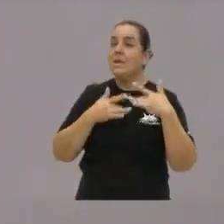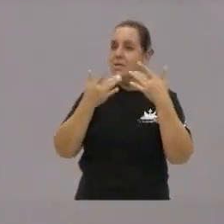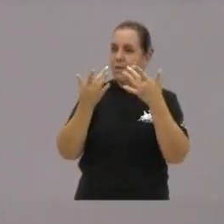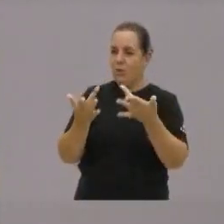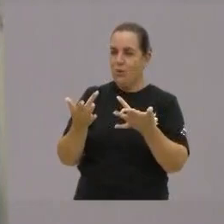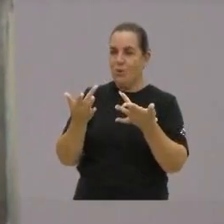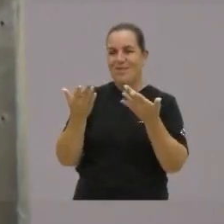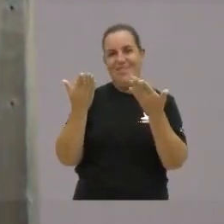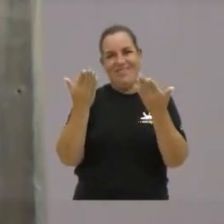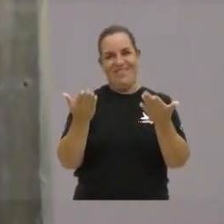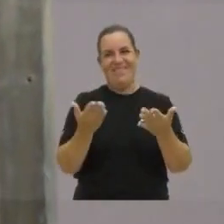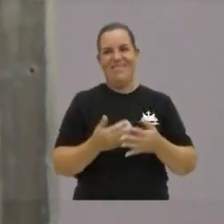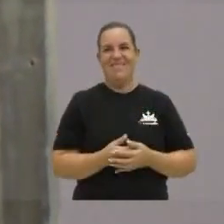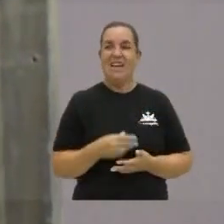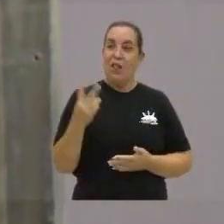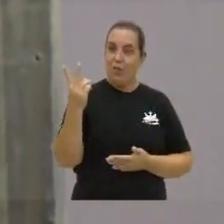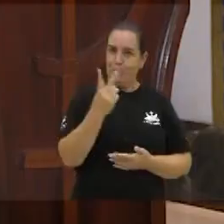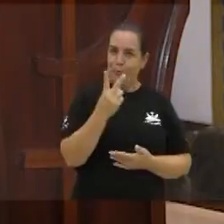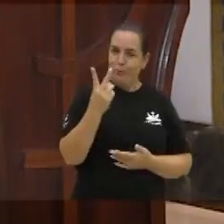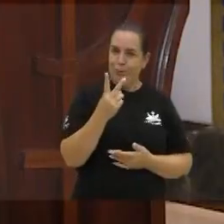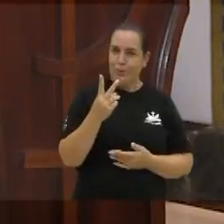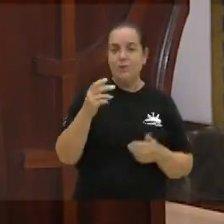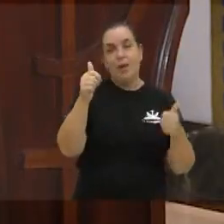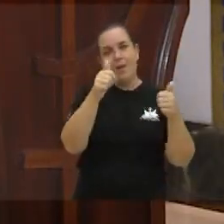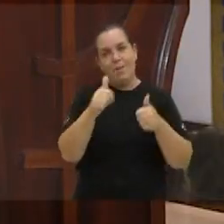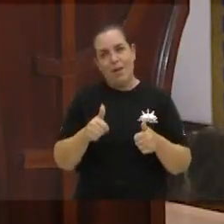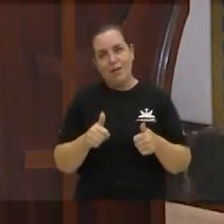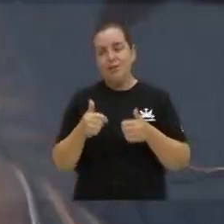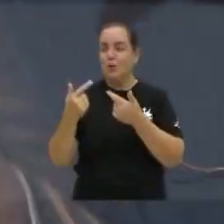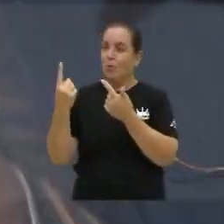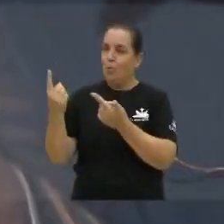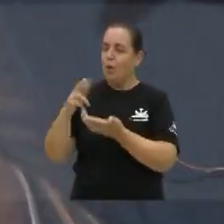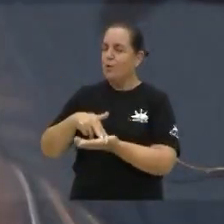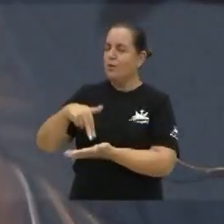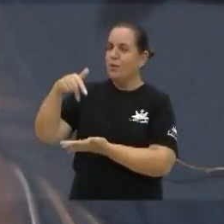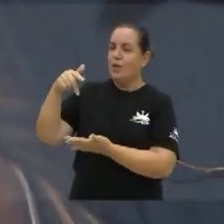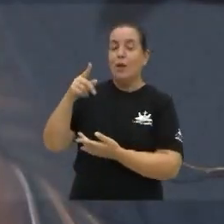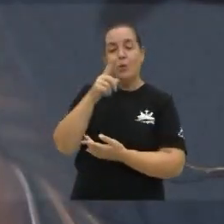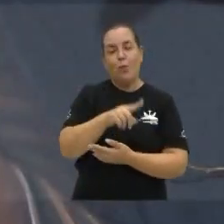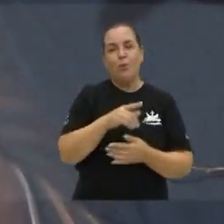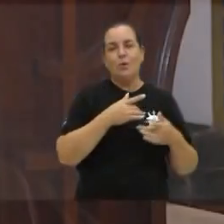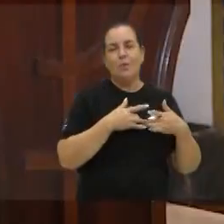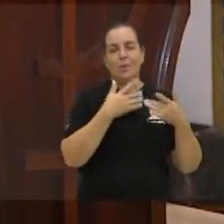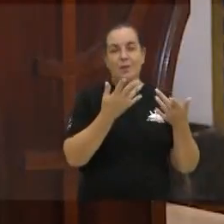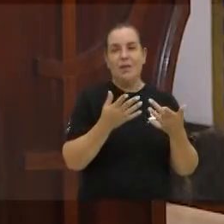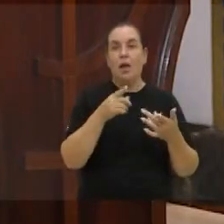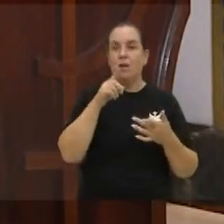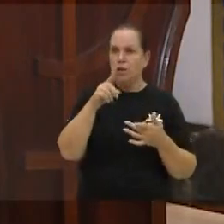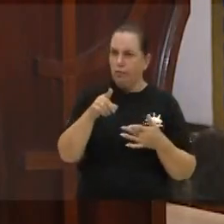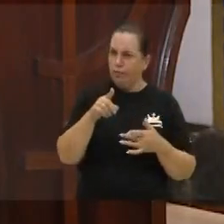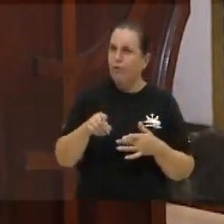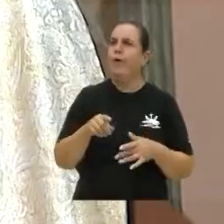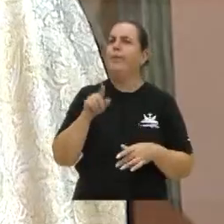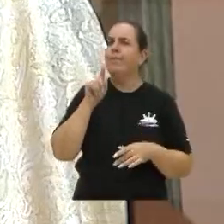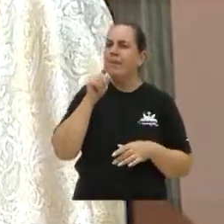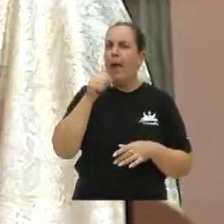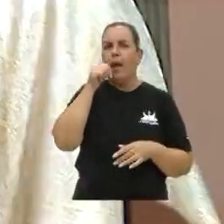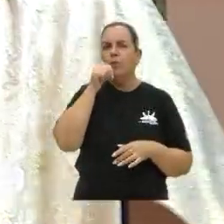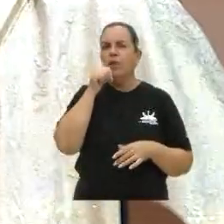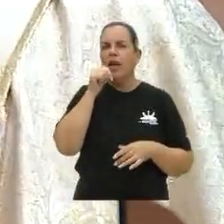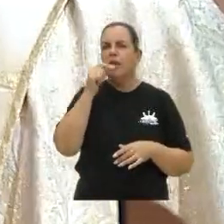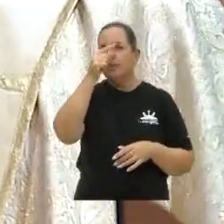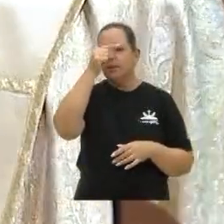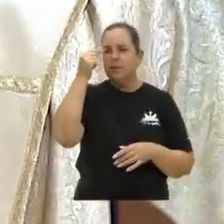Aqui está Jesus misericordioso, quadro que foi descrito a Santa Faustina Kowalska,